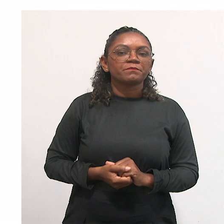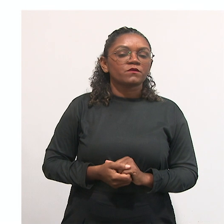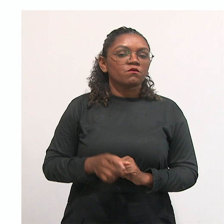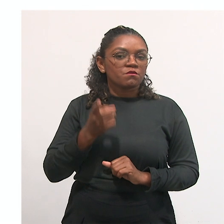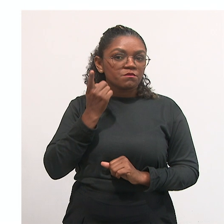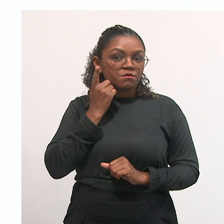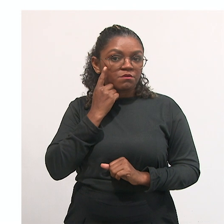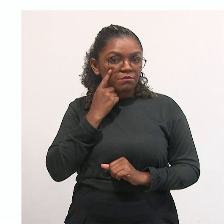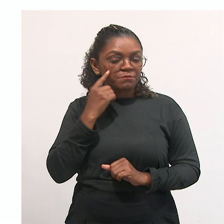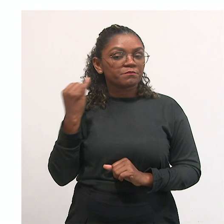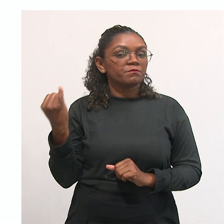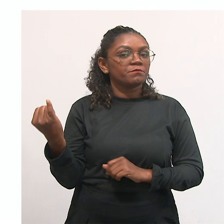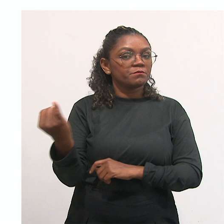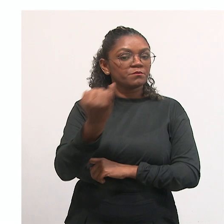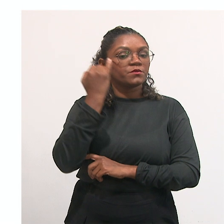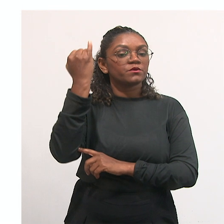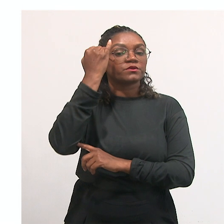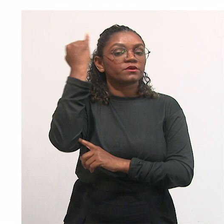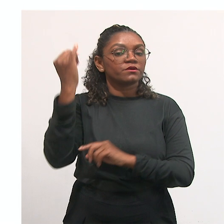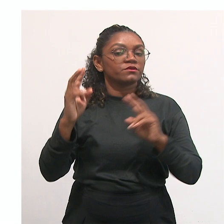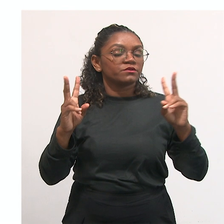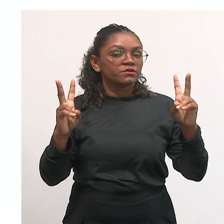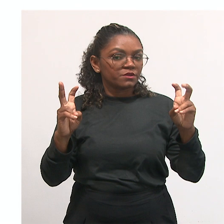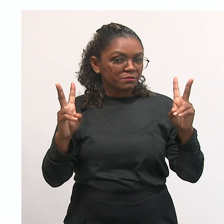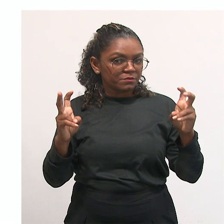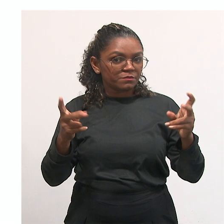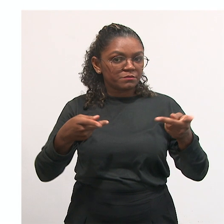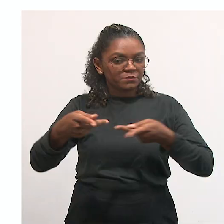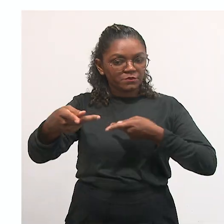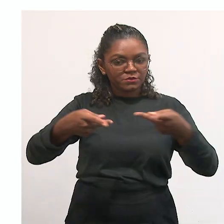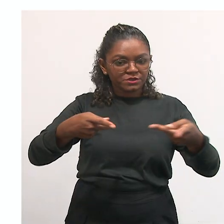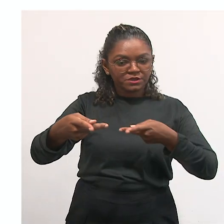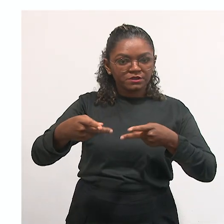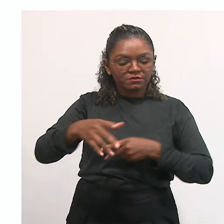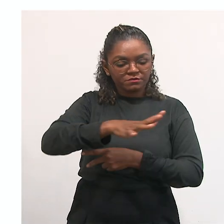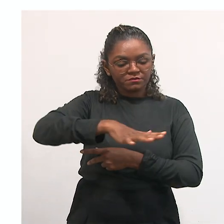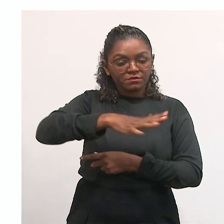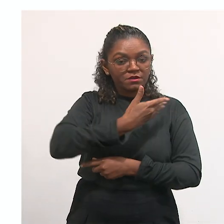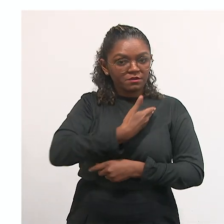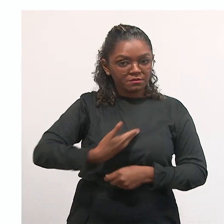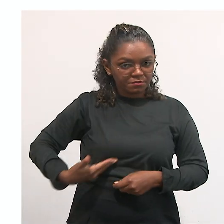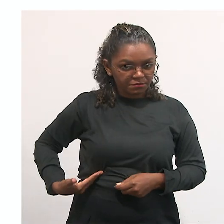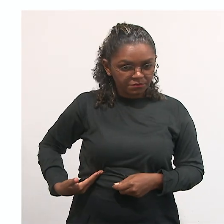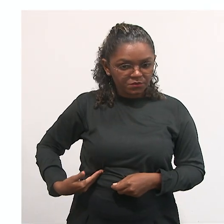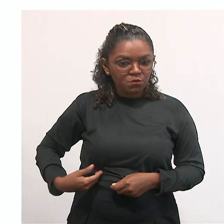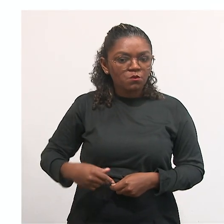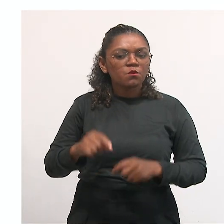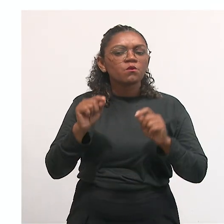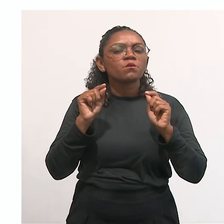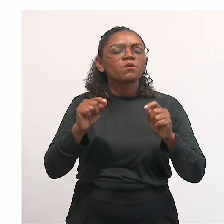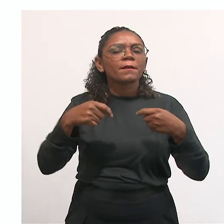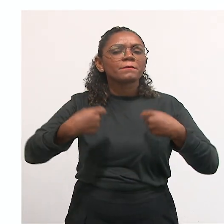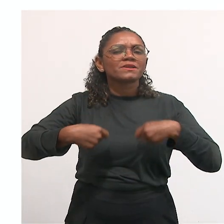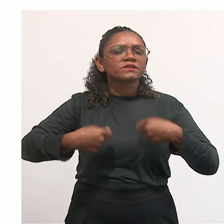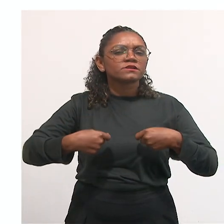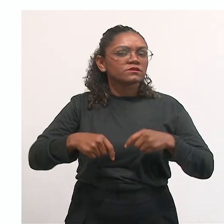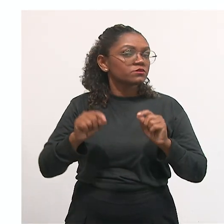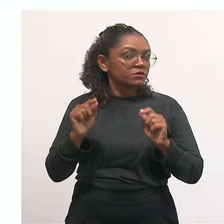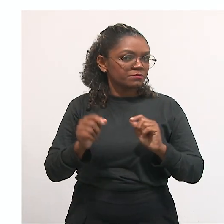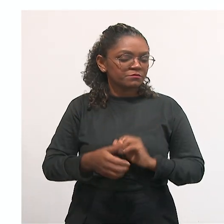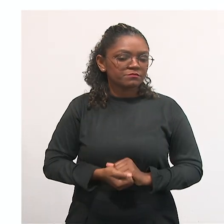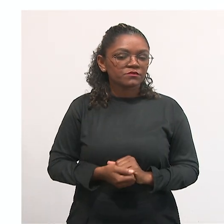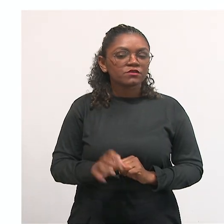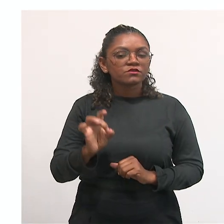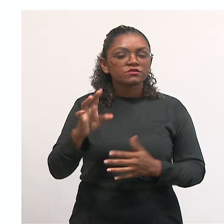Importante, gente, quando se trata aqui de gestão de projetos públicos, na área pública, é preciso aqui vocês fiquem atentos